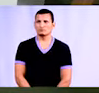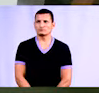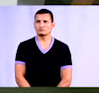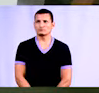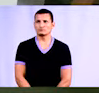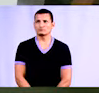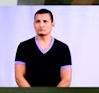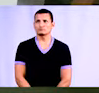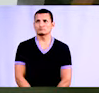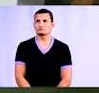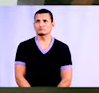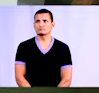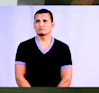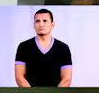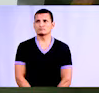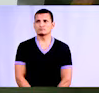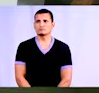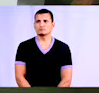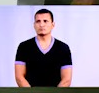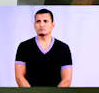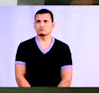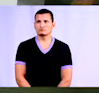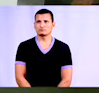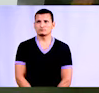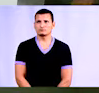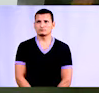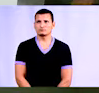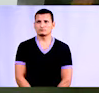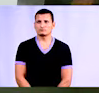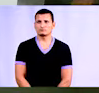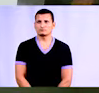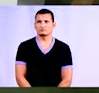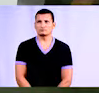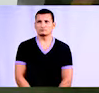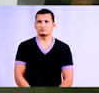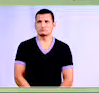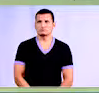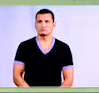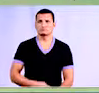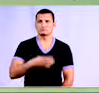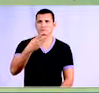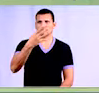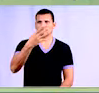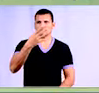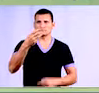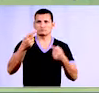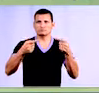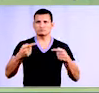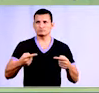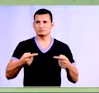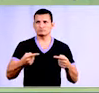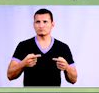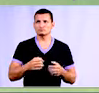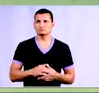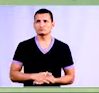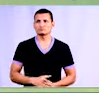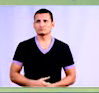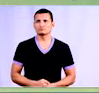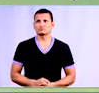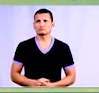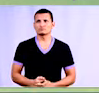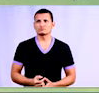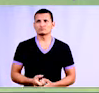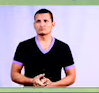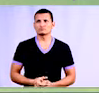composto pelas posições reais de memória. Muito bem, Vanise. A quarta questão, professor, nós só pedimos para conceituar